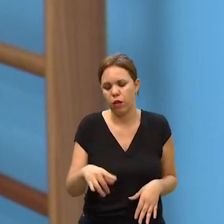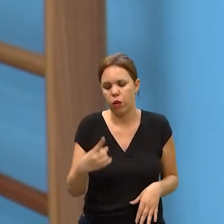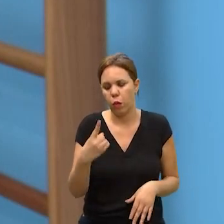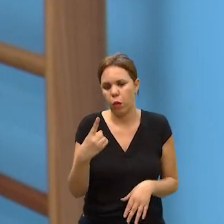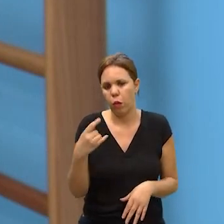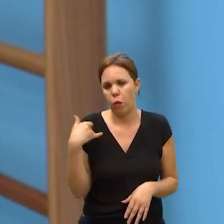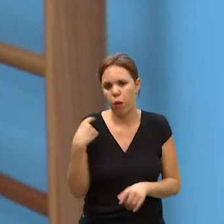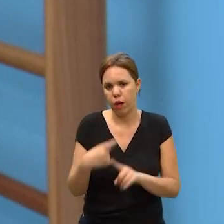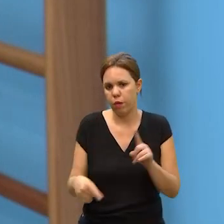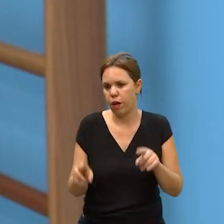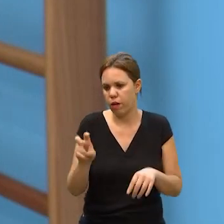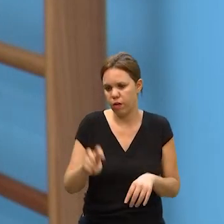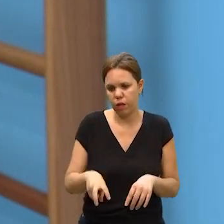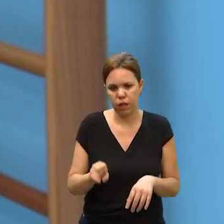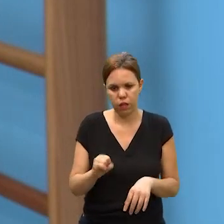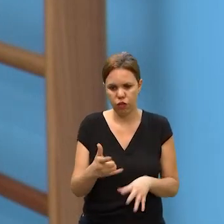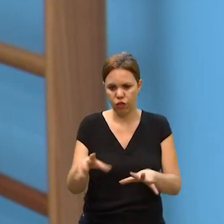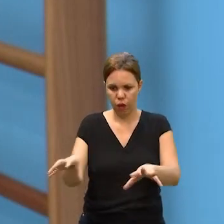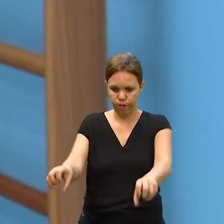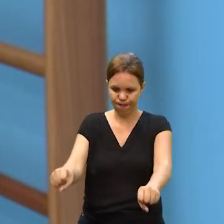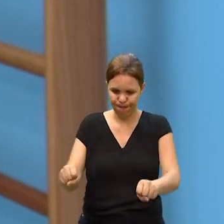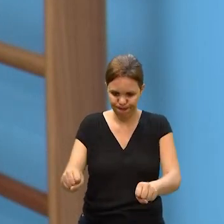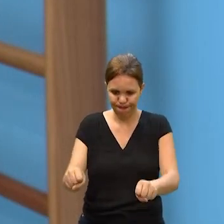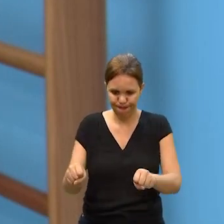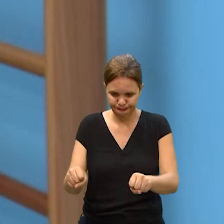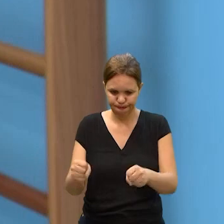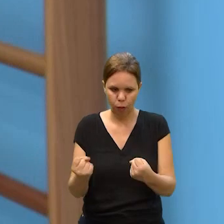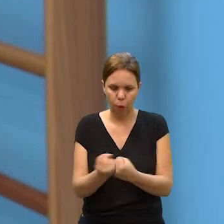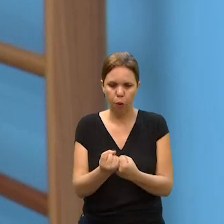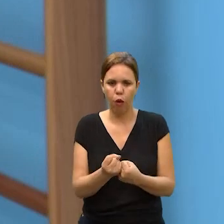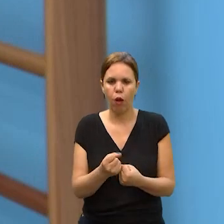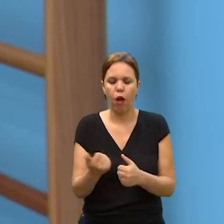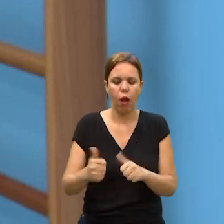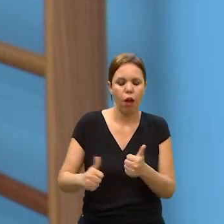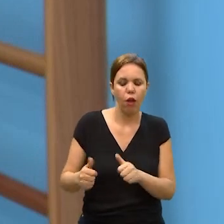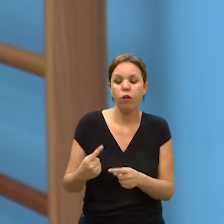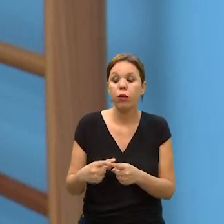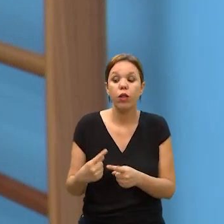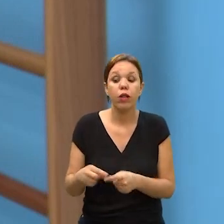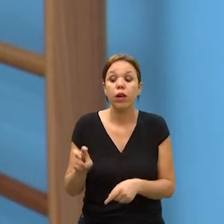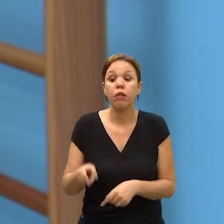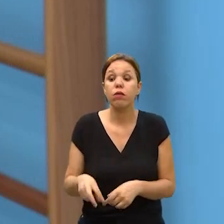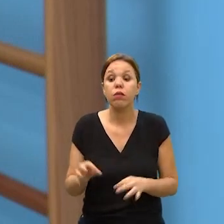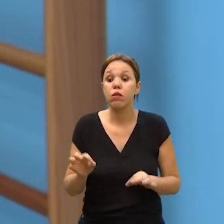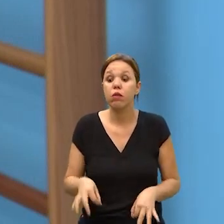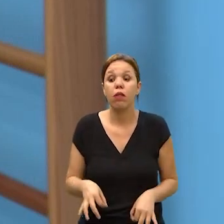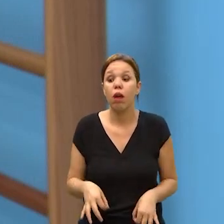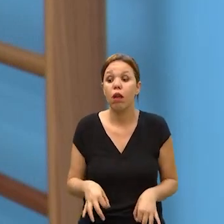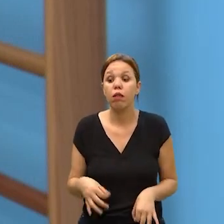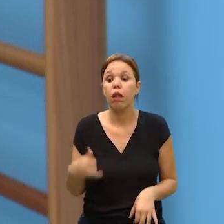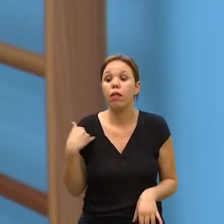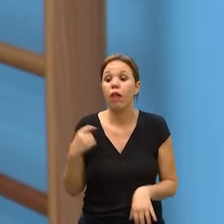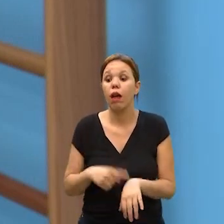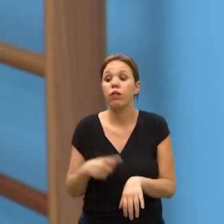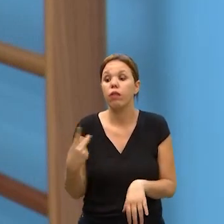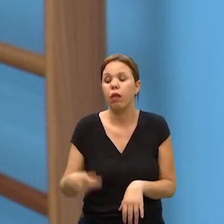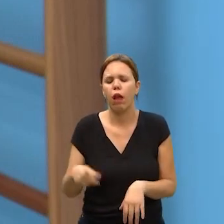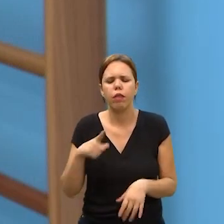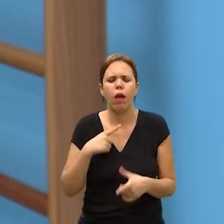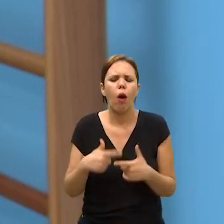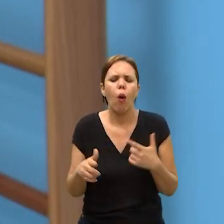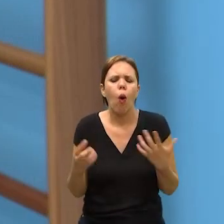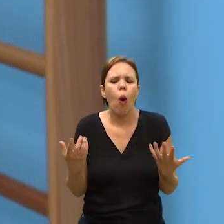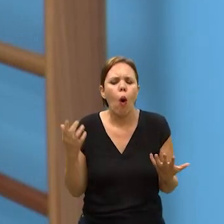ano e meio que não senta sem apoio, né? Então eu preciso avaliar o porquê que ela não senta, né? Ela tem uma